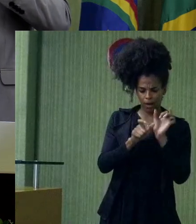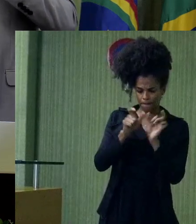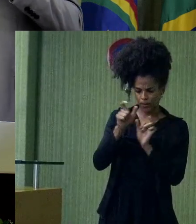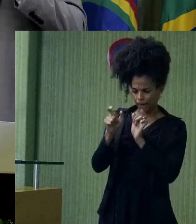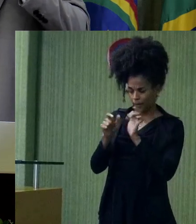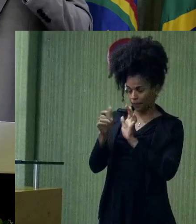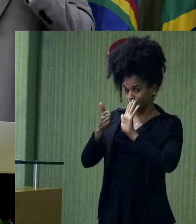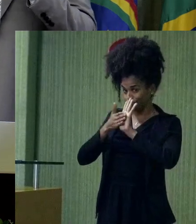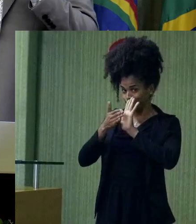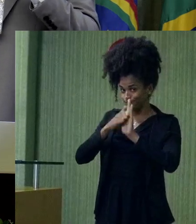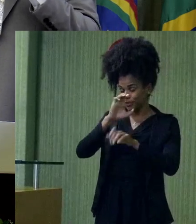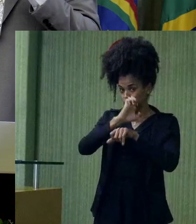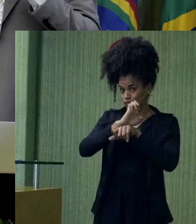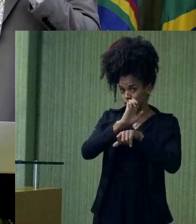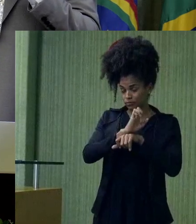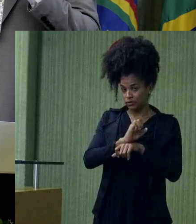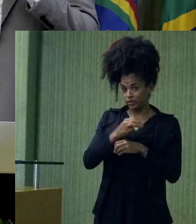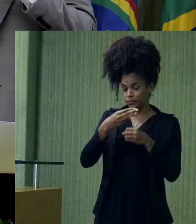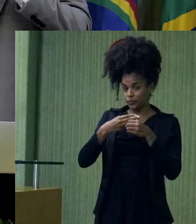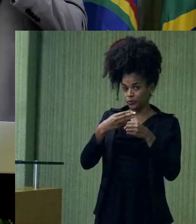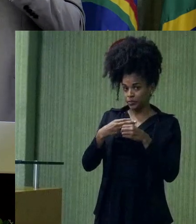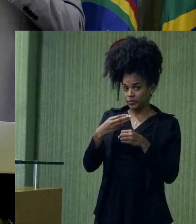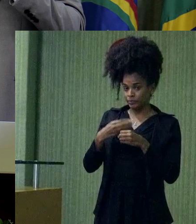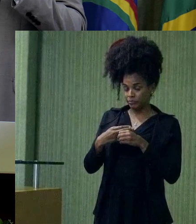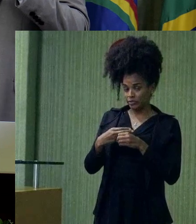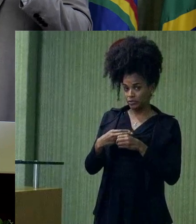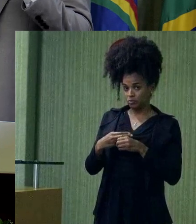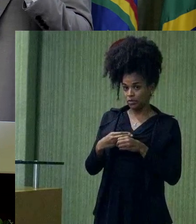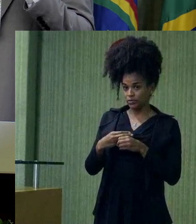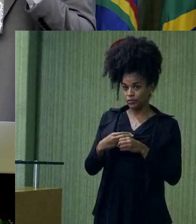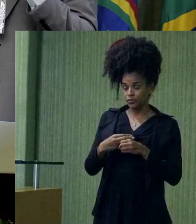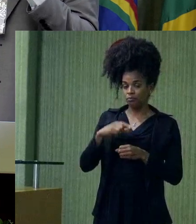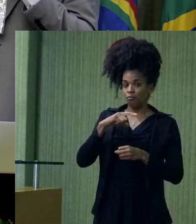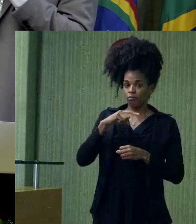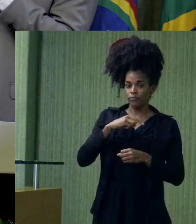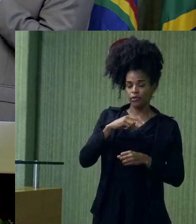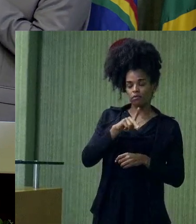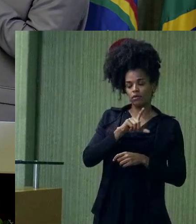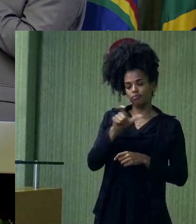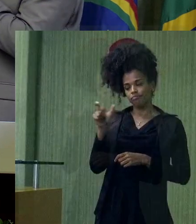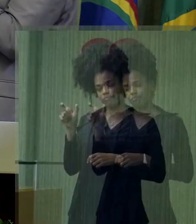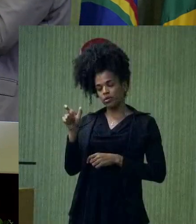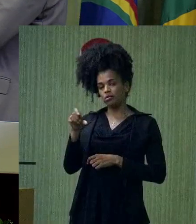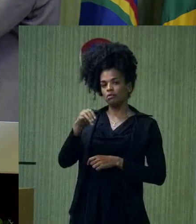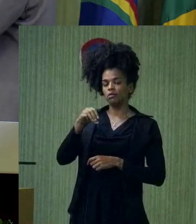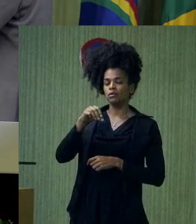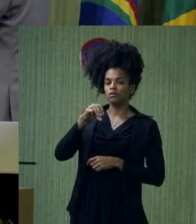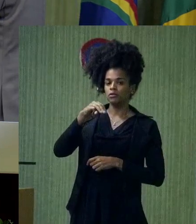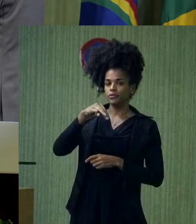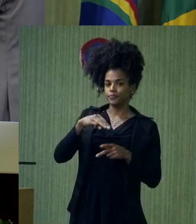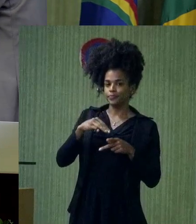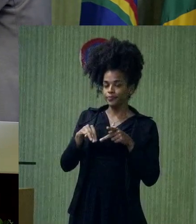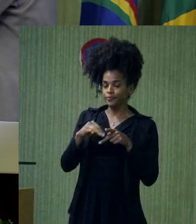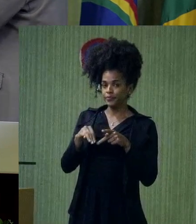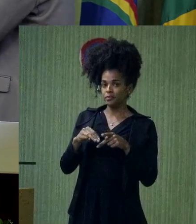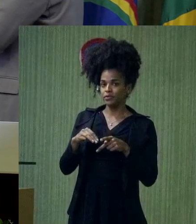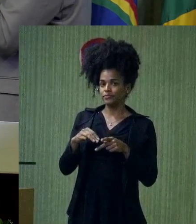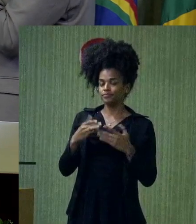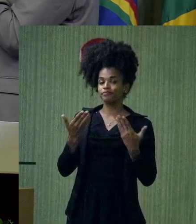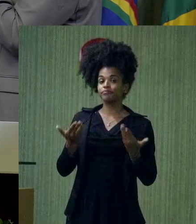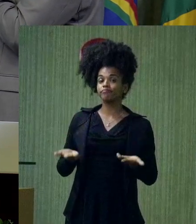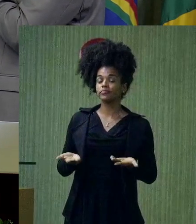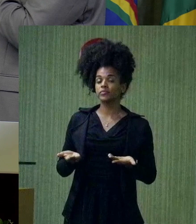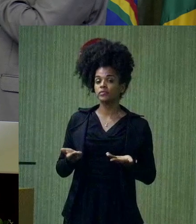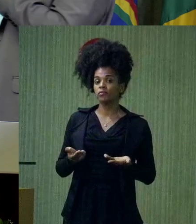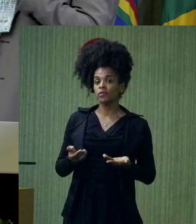municipais nos atuais de educação vigentes o MP é mencionado algumas vezes mas enfim devemos participar